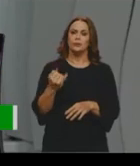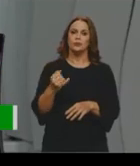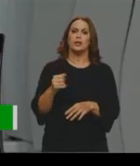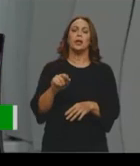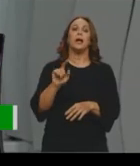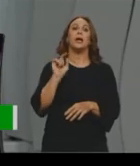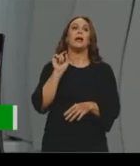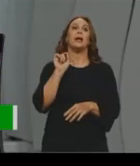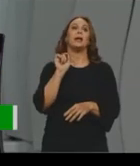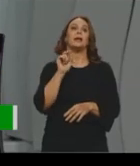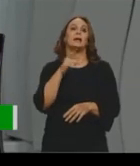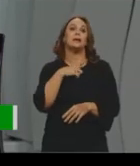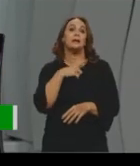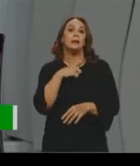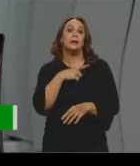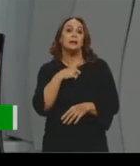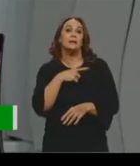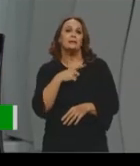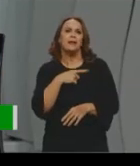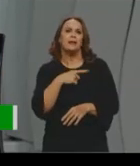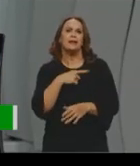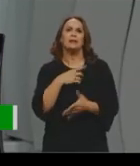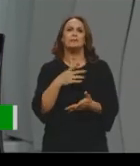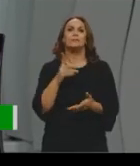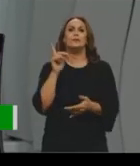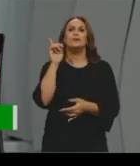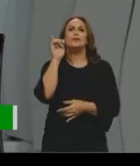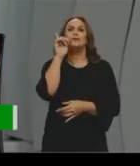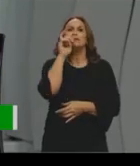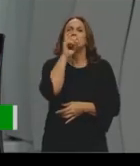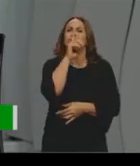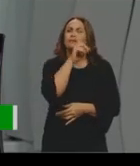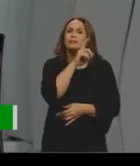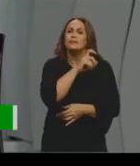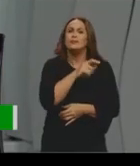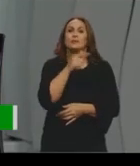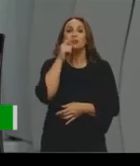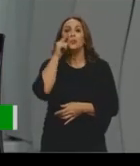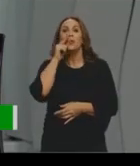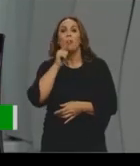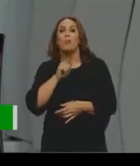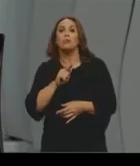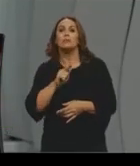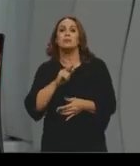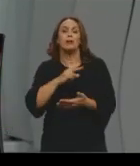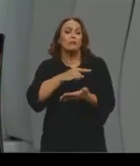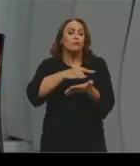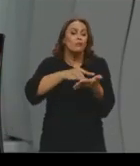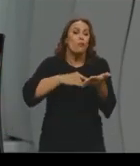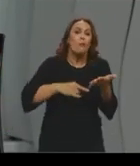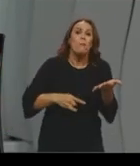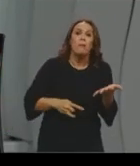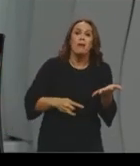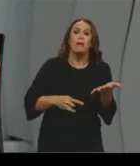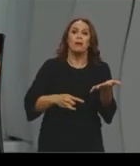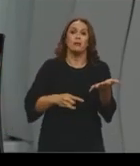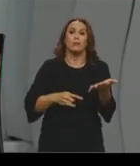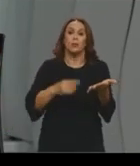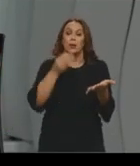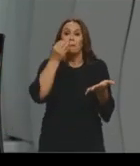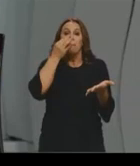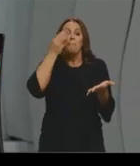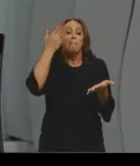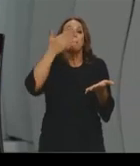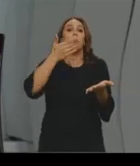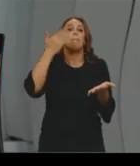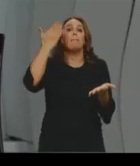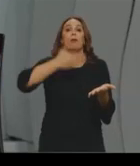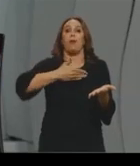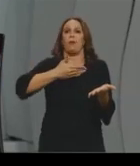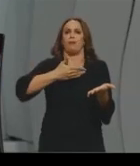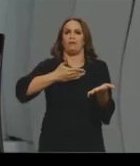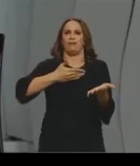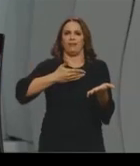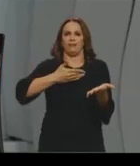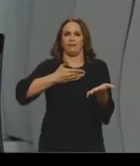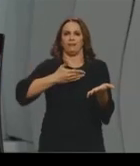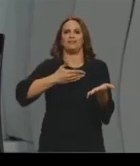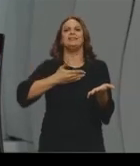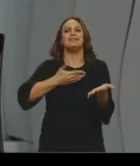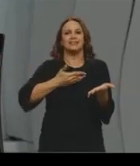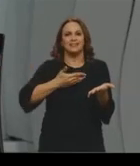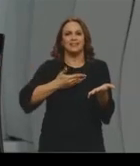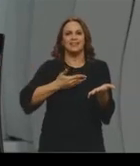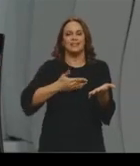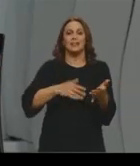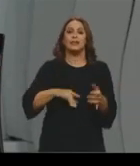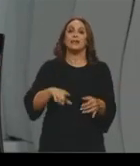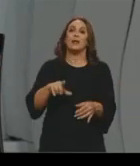redução aí em documentação, né, em fontes que nos ajudam esse trabalho. Hoje a situação já está bem alterada, né? A gente tem aí